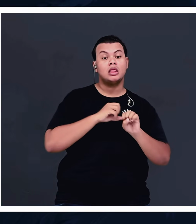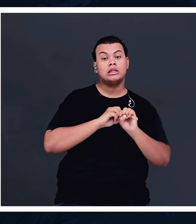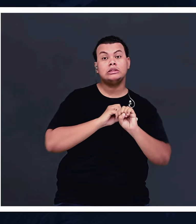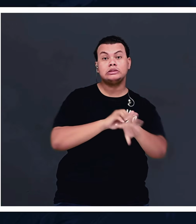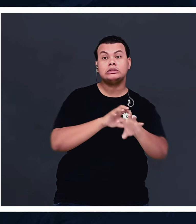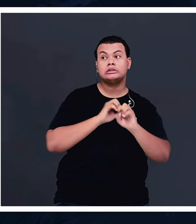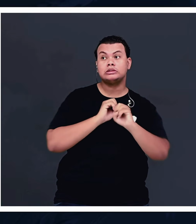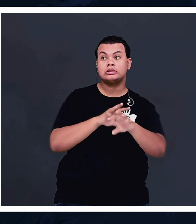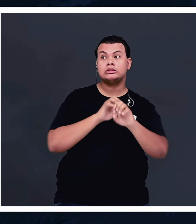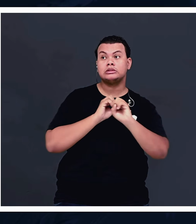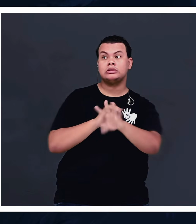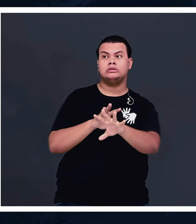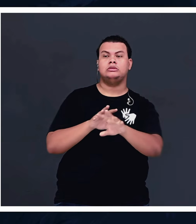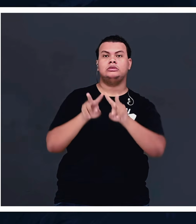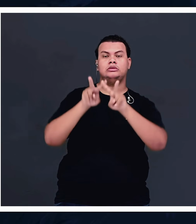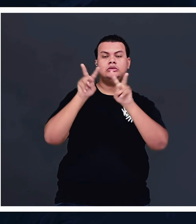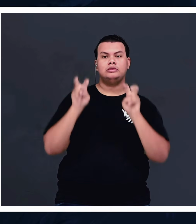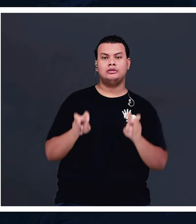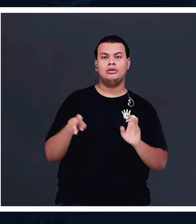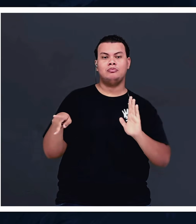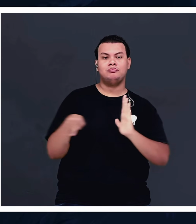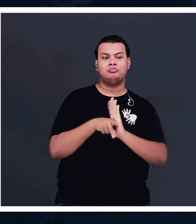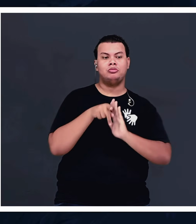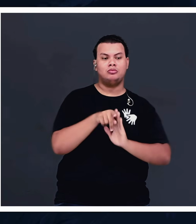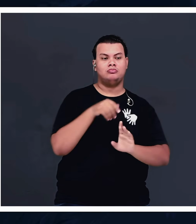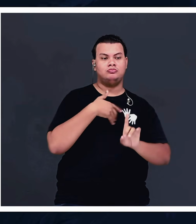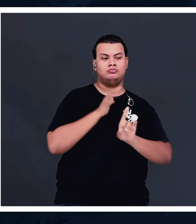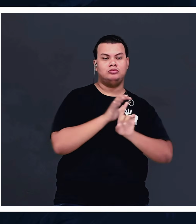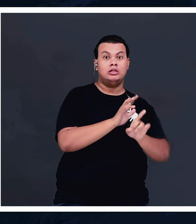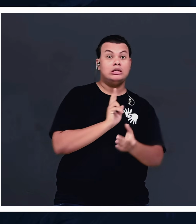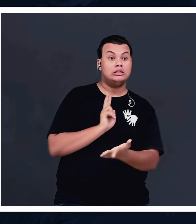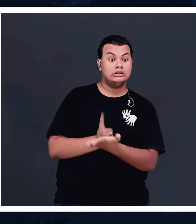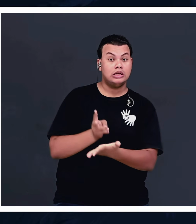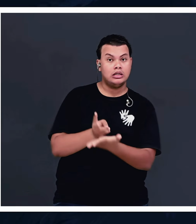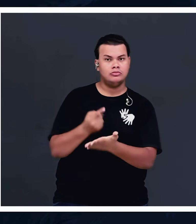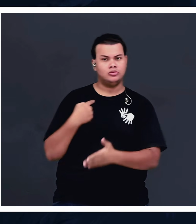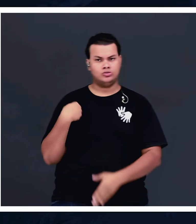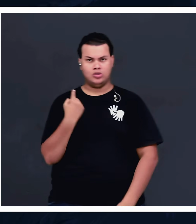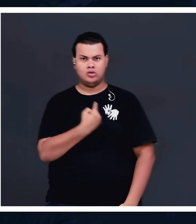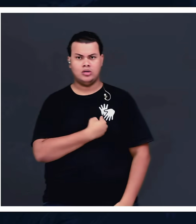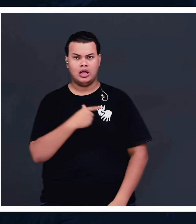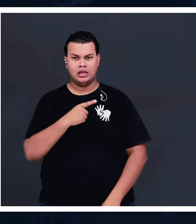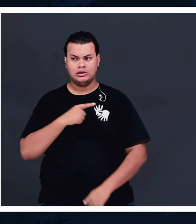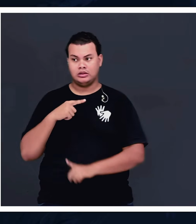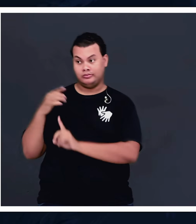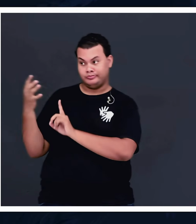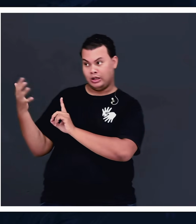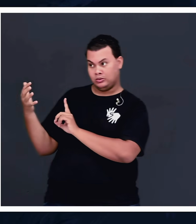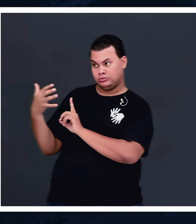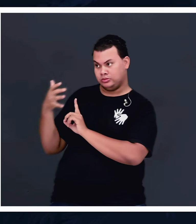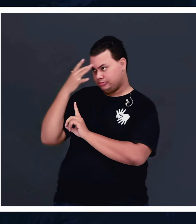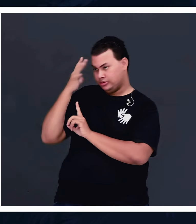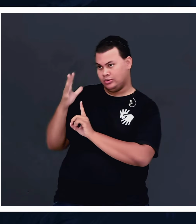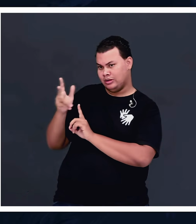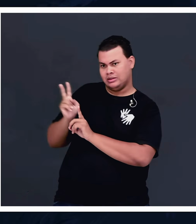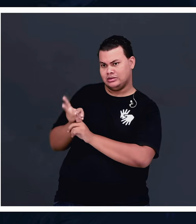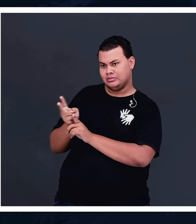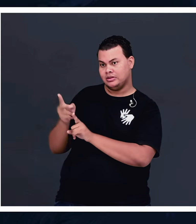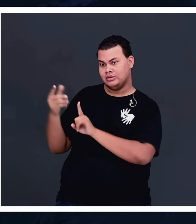dizer assim, através da influência. O tempo todo nós somos influenciados